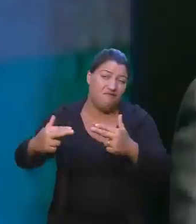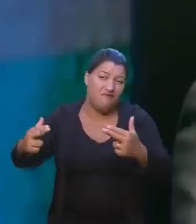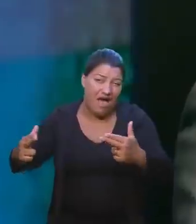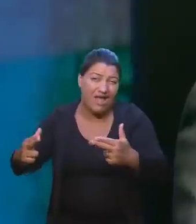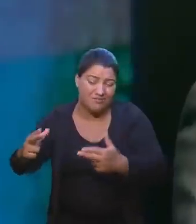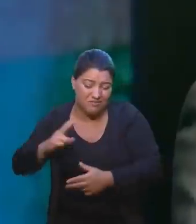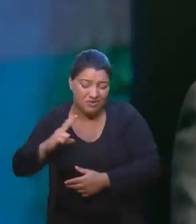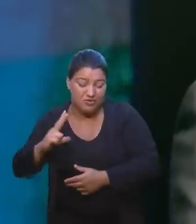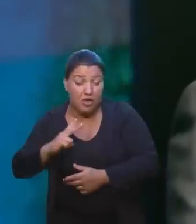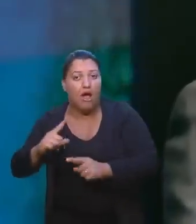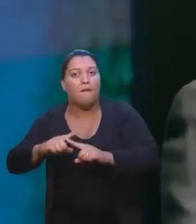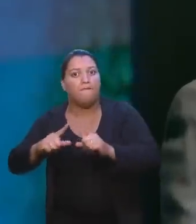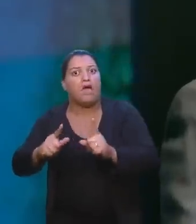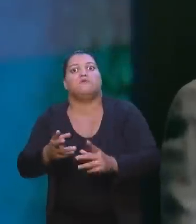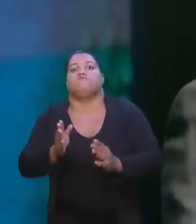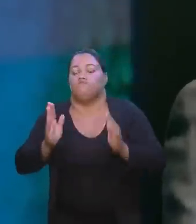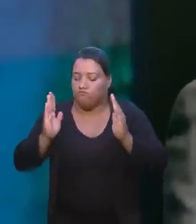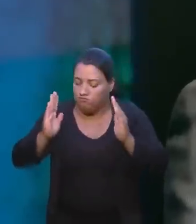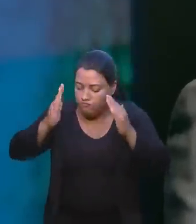se manter fiel,